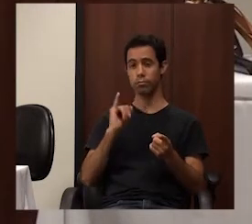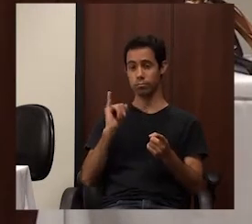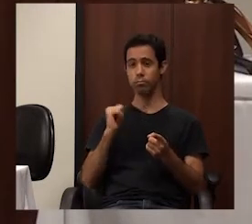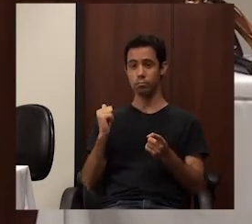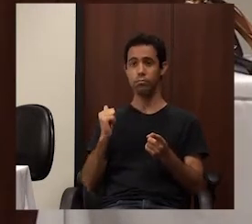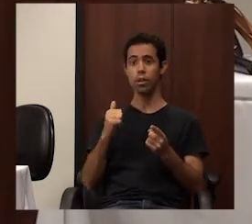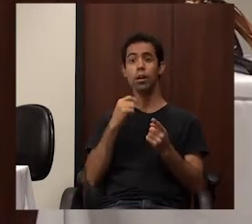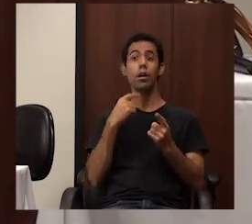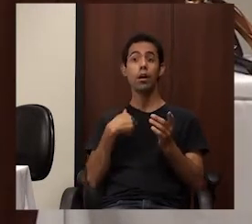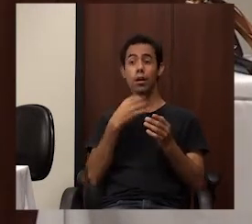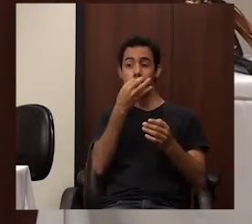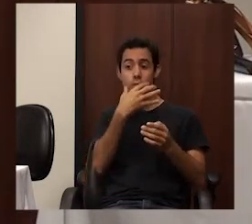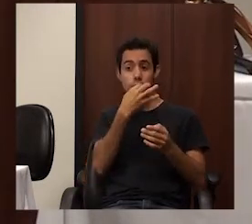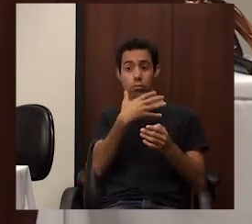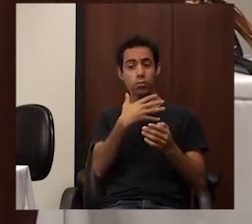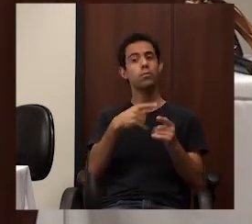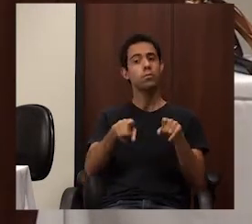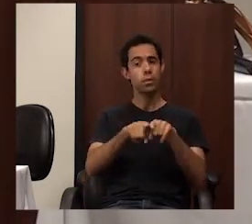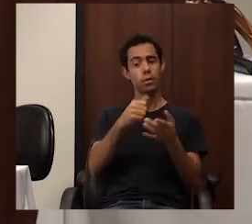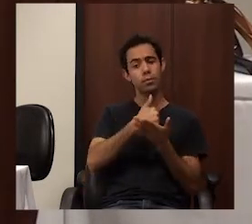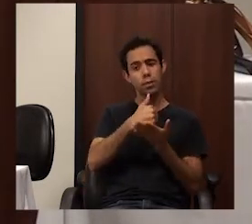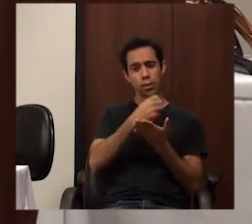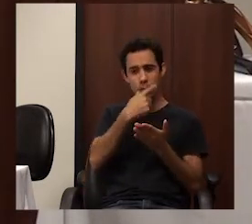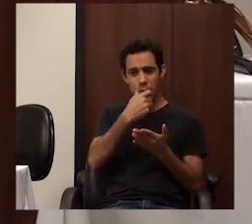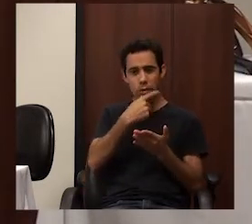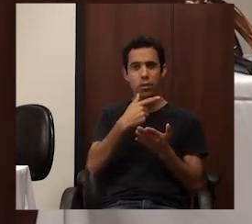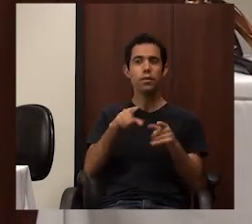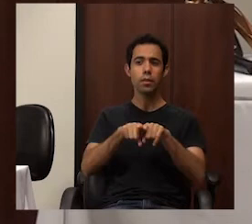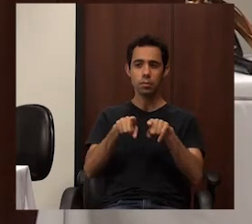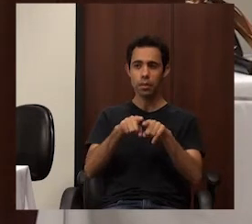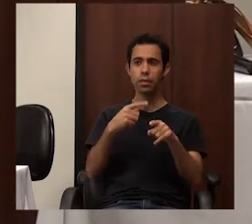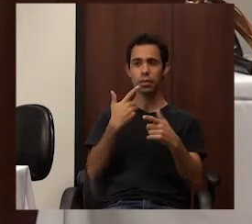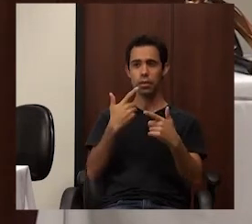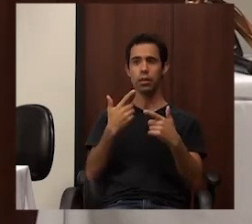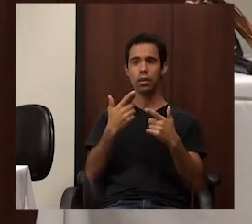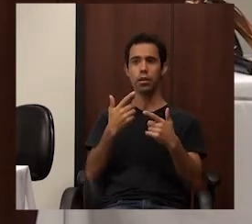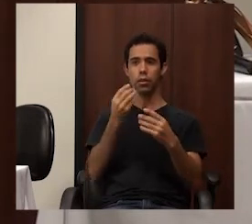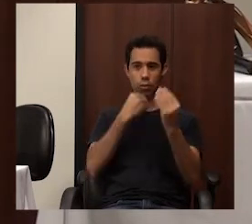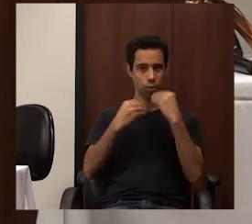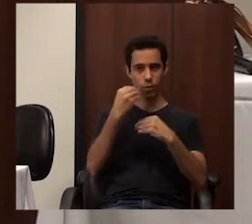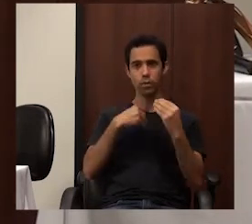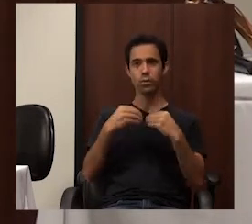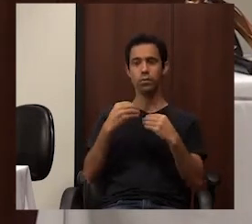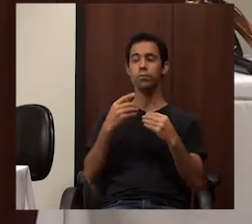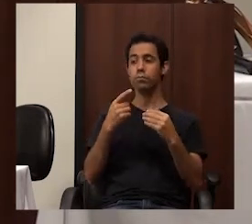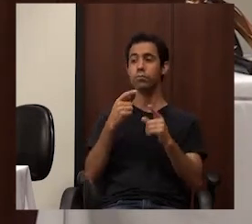medicamento sozinha na hora certa, ela escova os dentes sozinha, ela se veste sozinha, ela toma banho sozinha, porque ela aprendeu que isso é uma necessidade